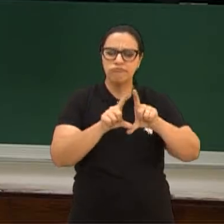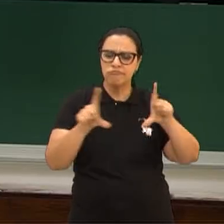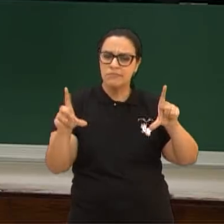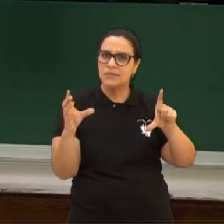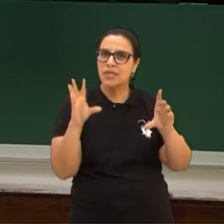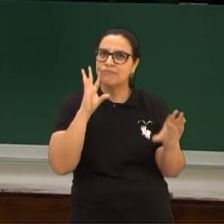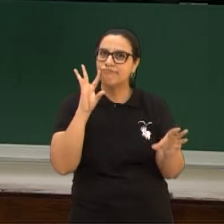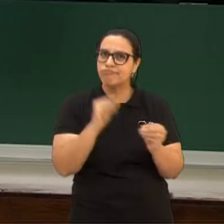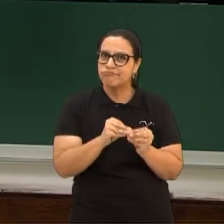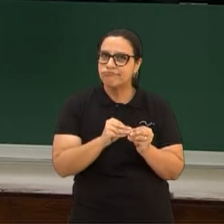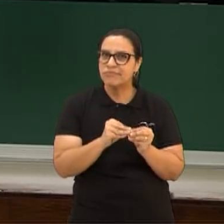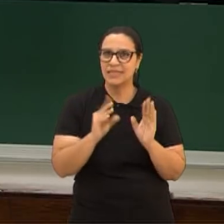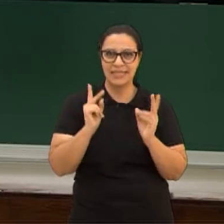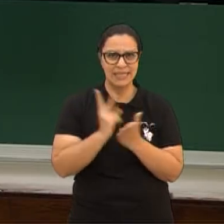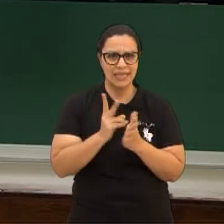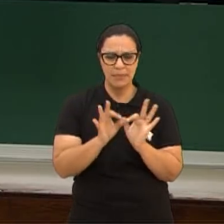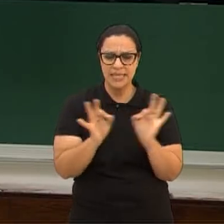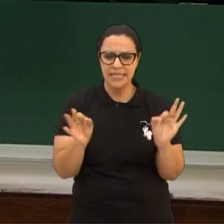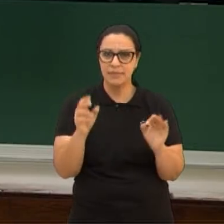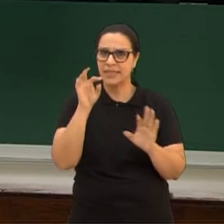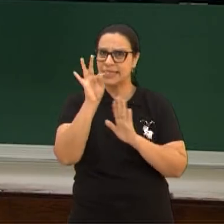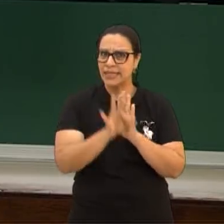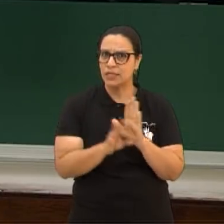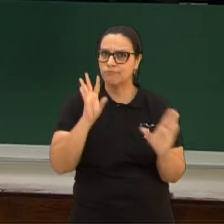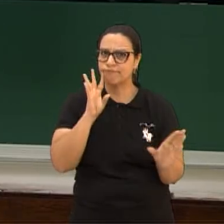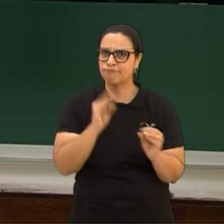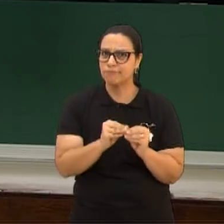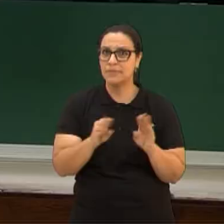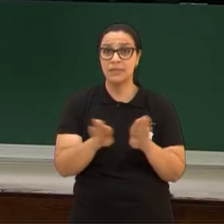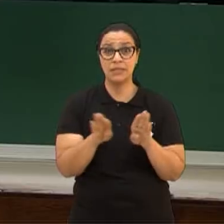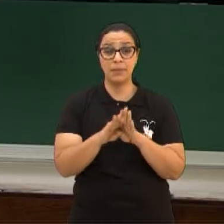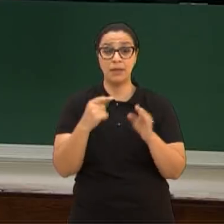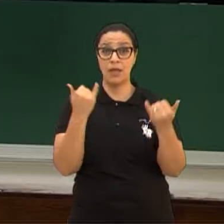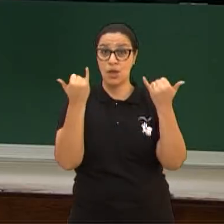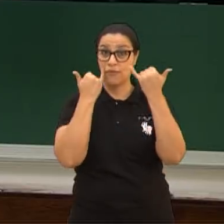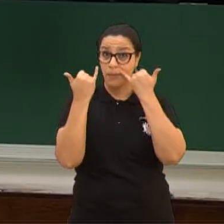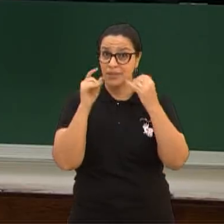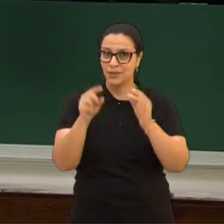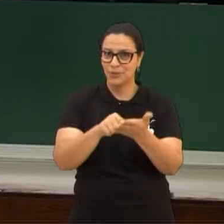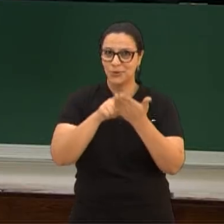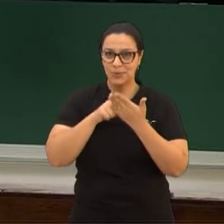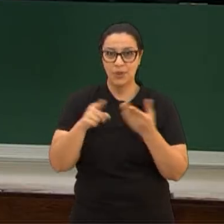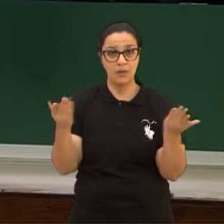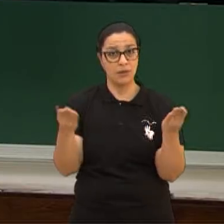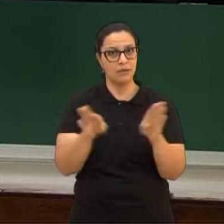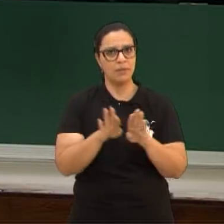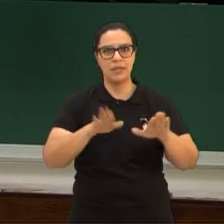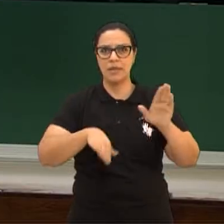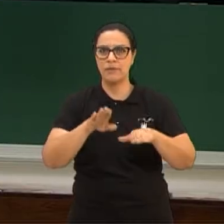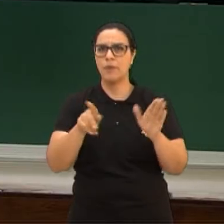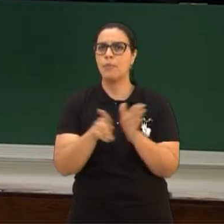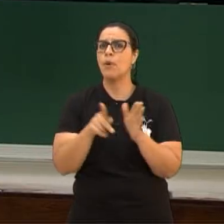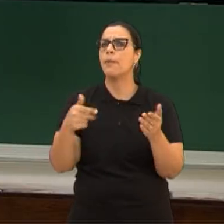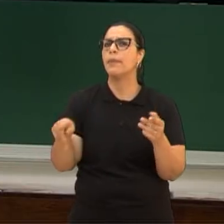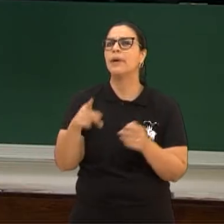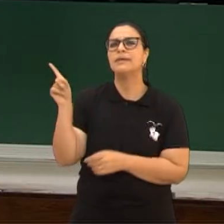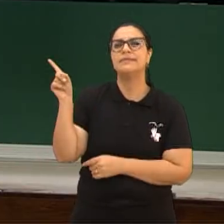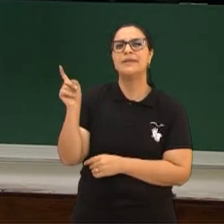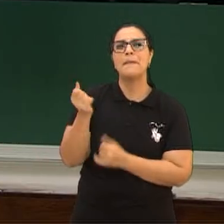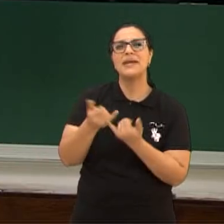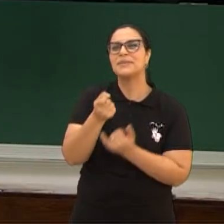ser rapidinha, tá? Um texto rápido e que passa uma informação pra gente. Às vezes pode ser uma